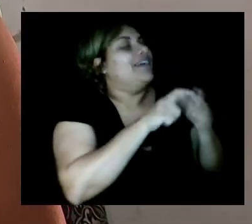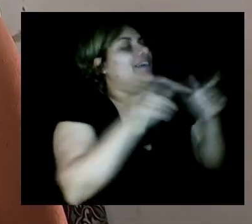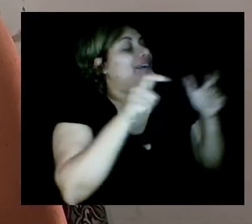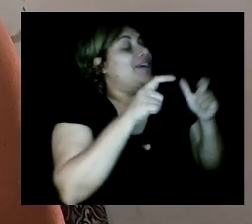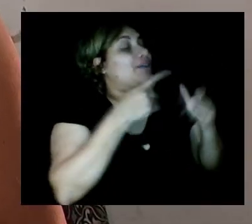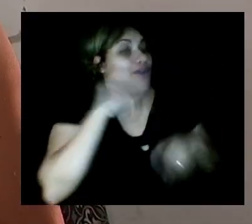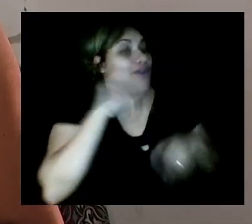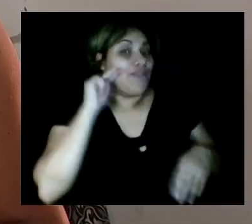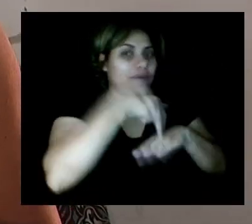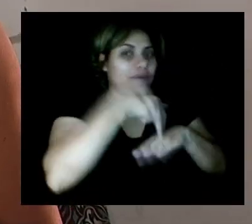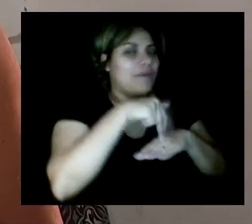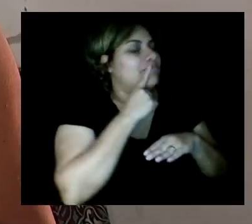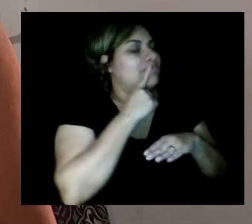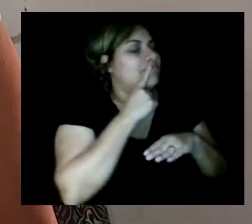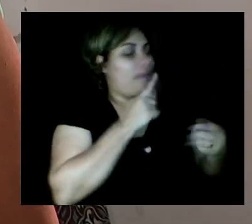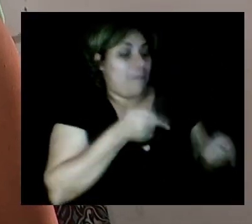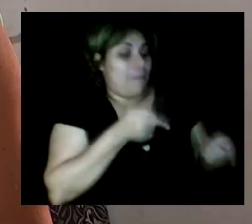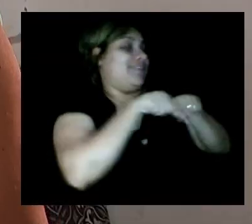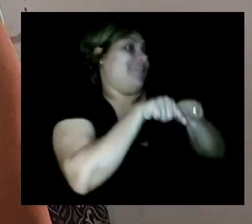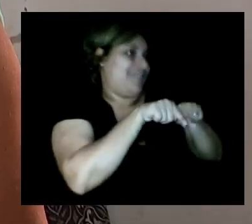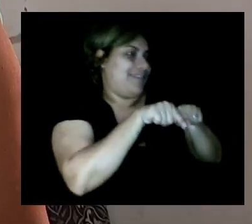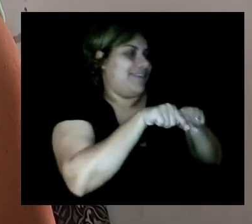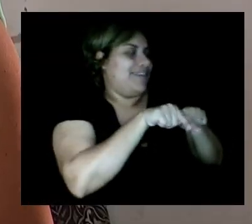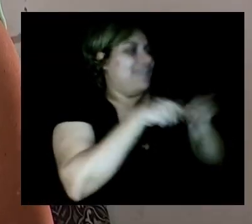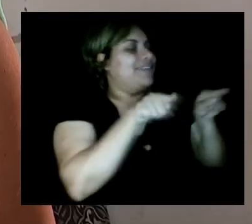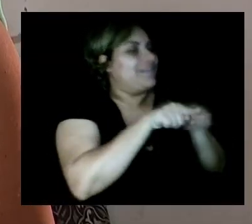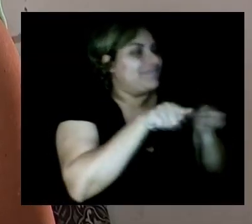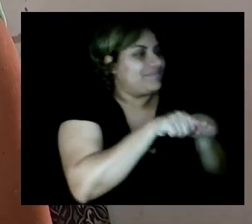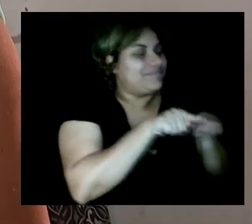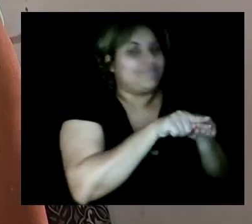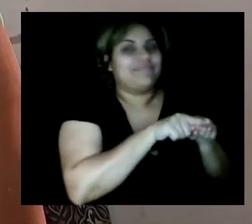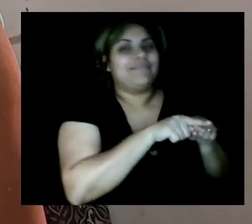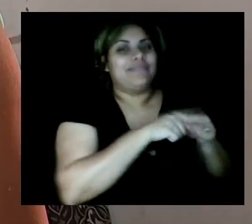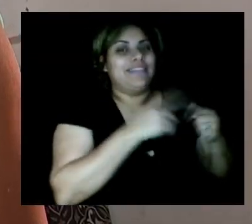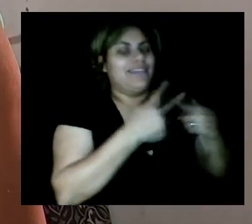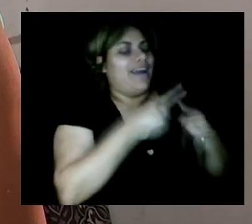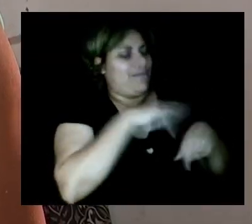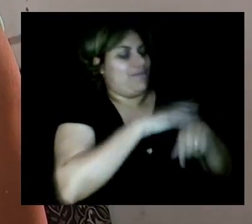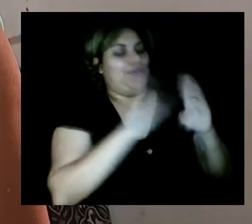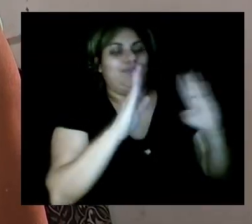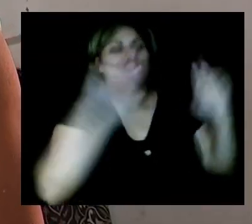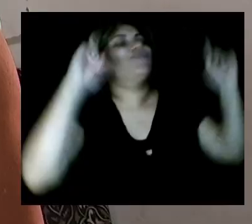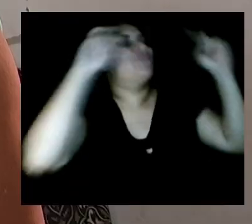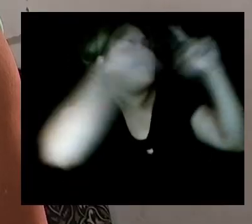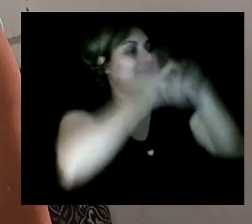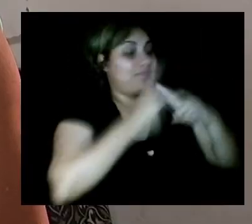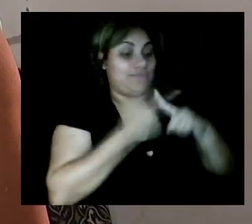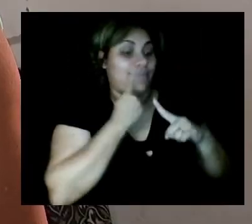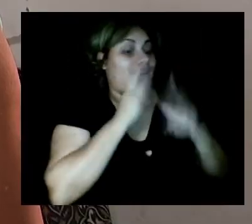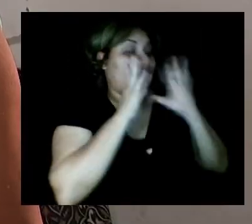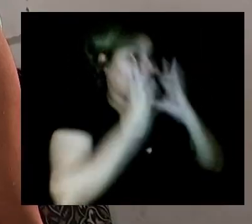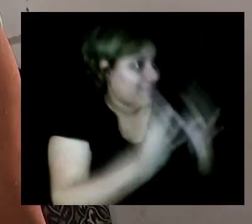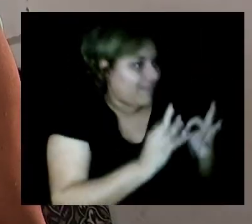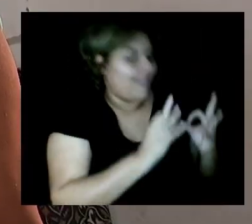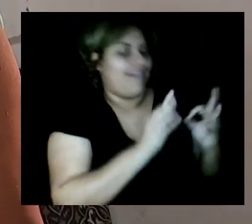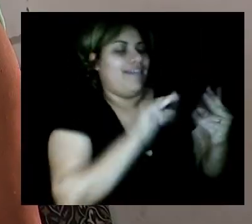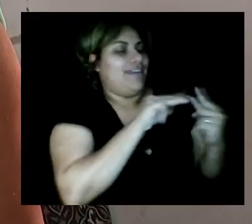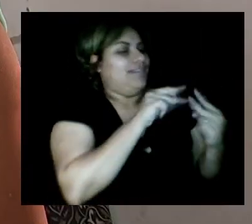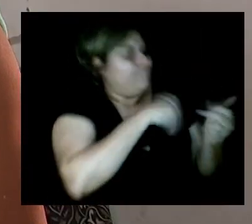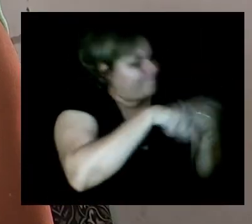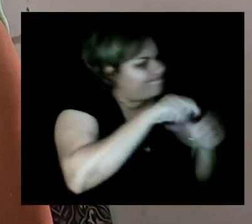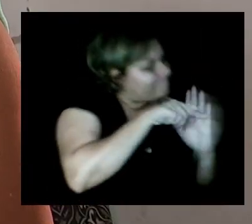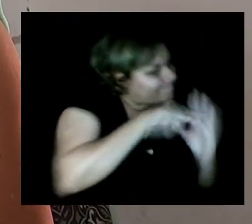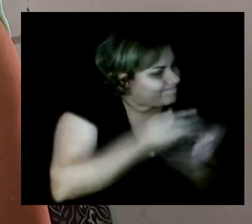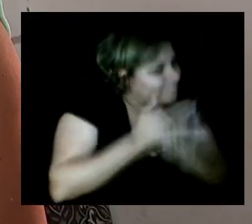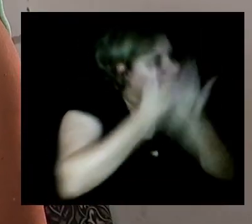com a gente, né? O que vamos fazer? Socorro, estamos num período difícil, para a gente poder sentar, conversar, reprogramar. Ela está aberta para